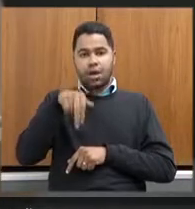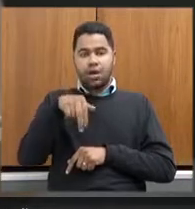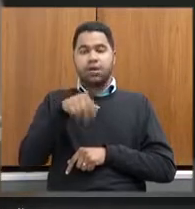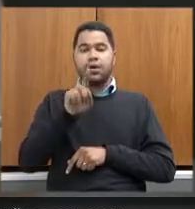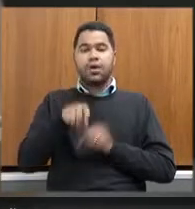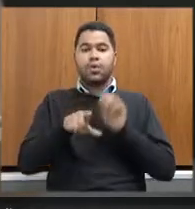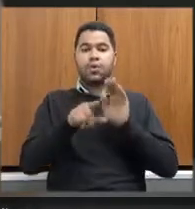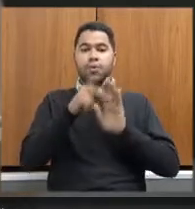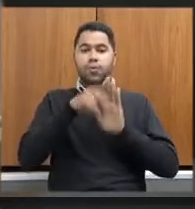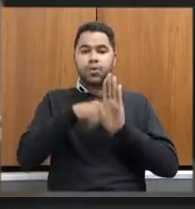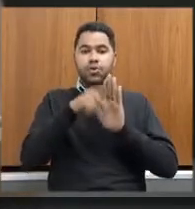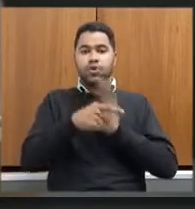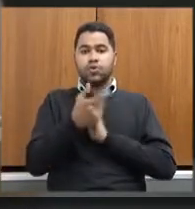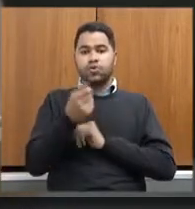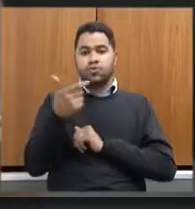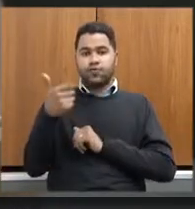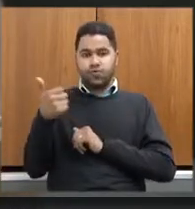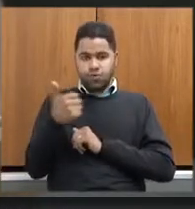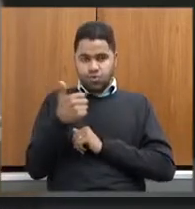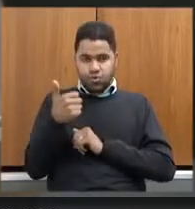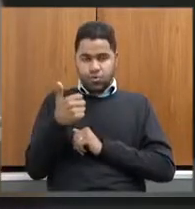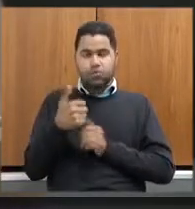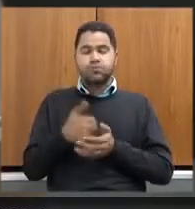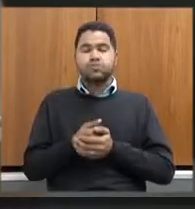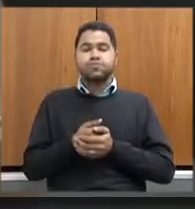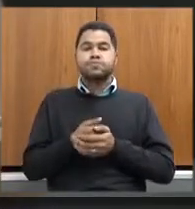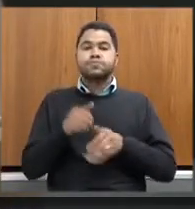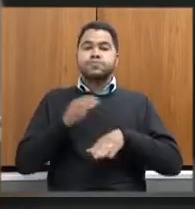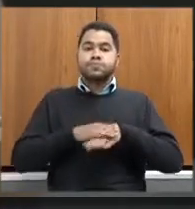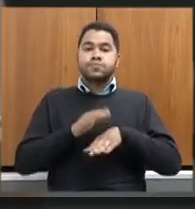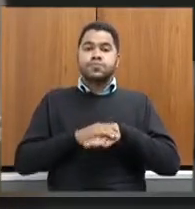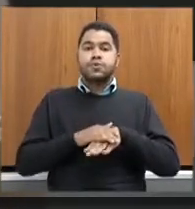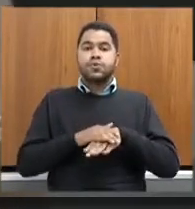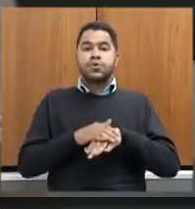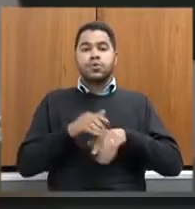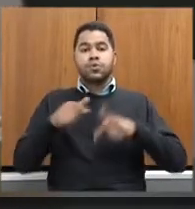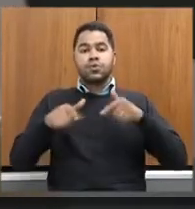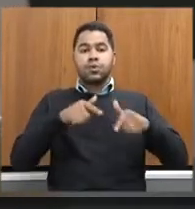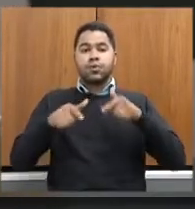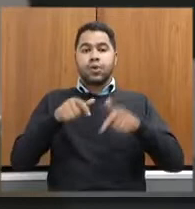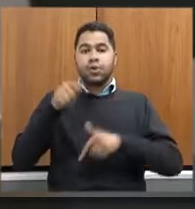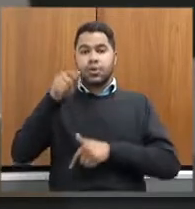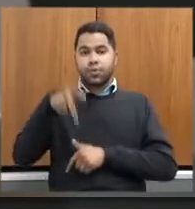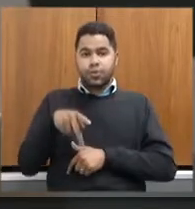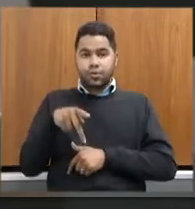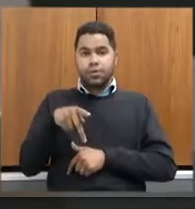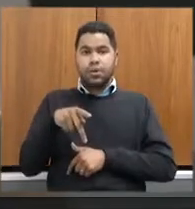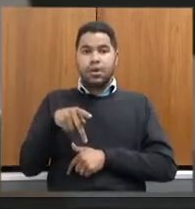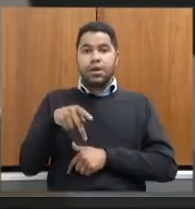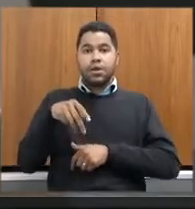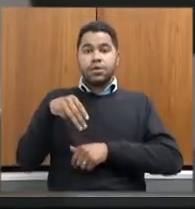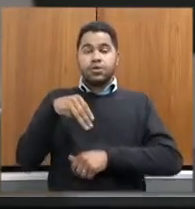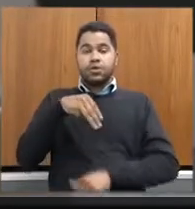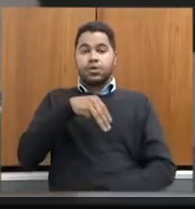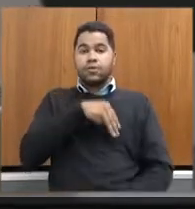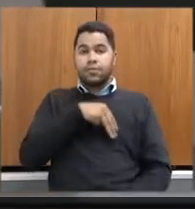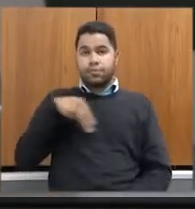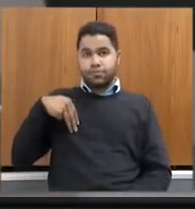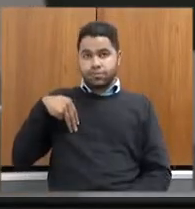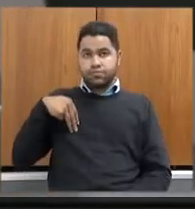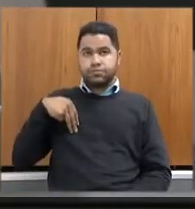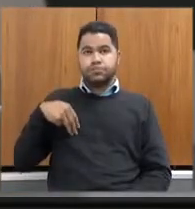2.944 2021 utilidade pública a relação dos trabalhadores Aposentados de Mariana